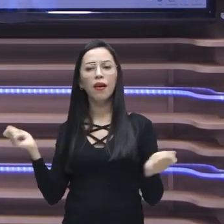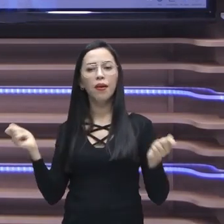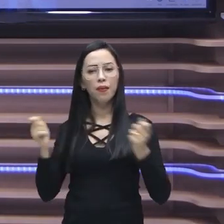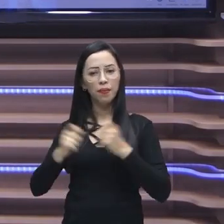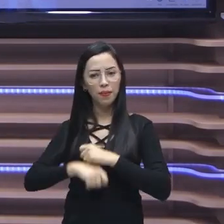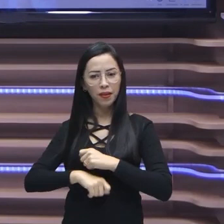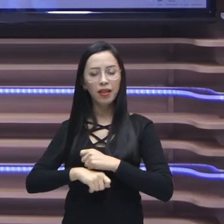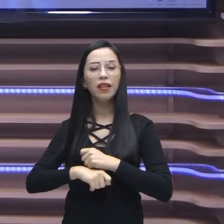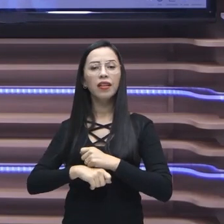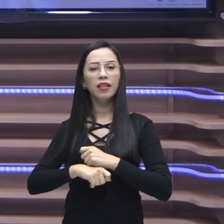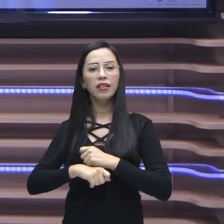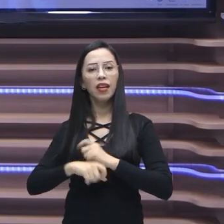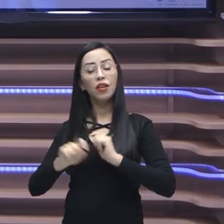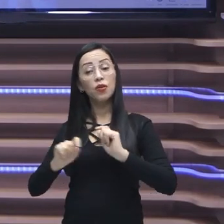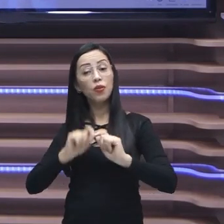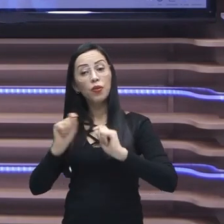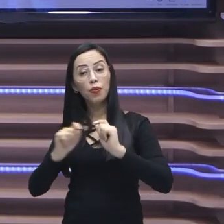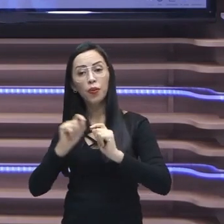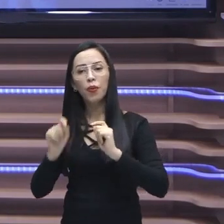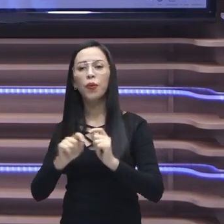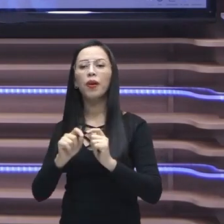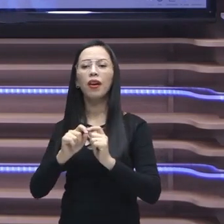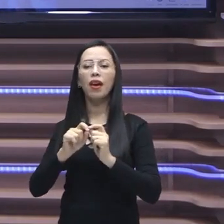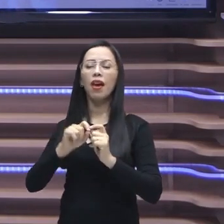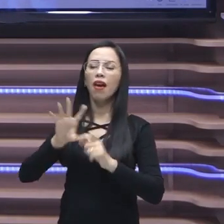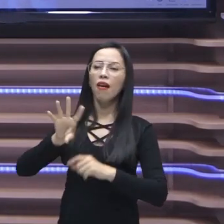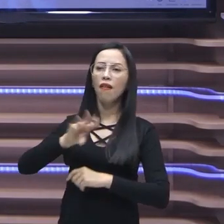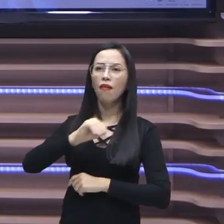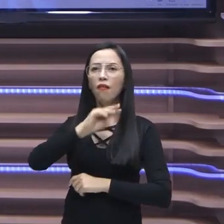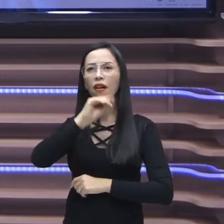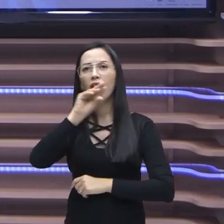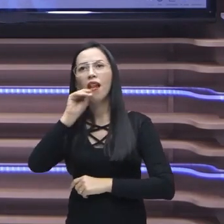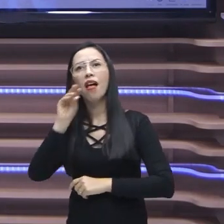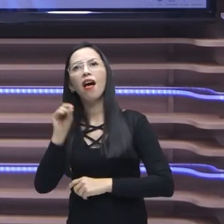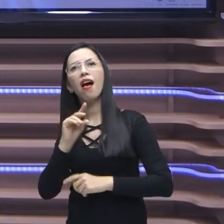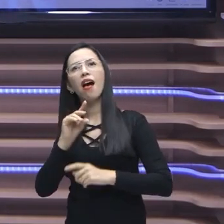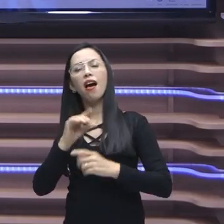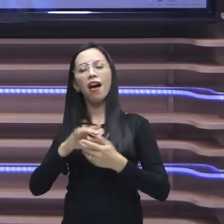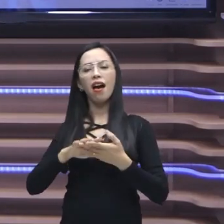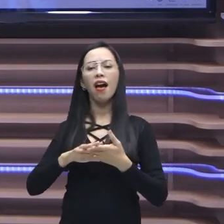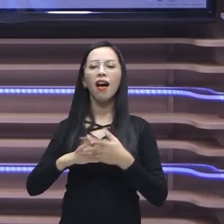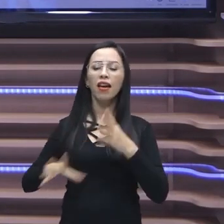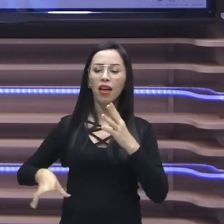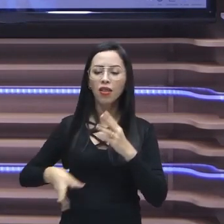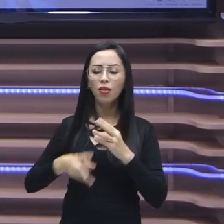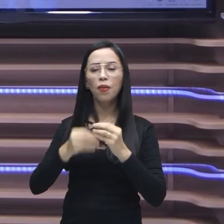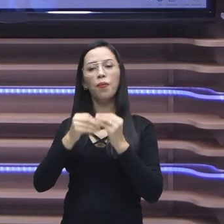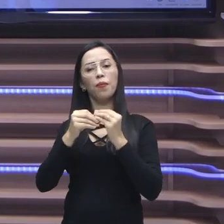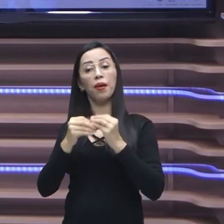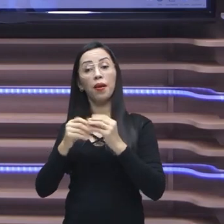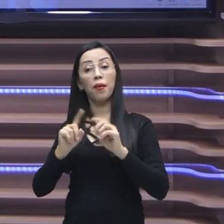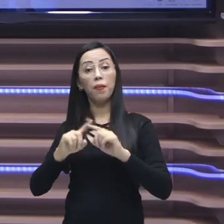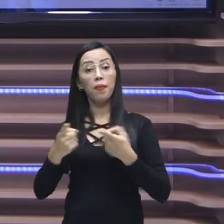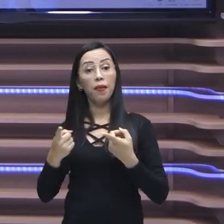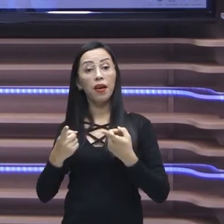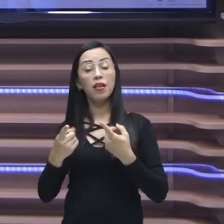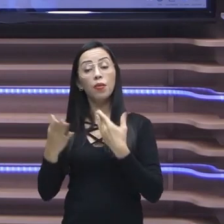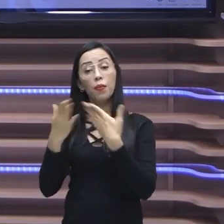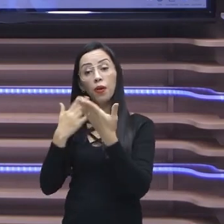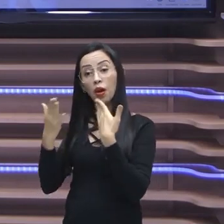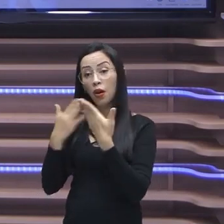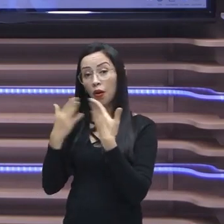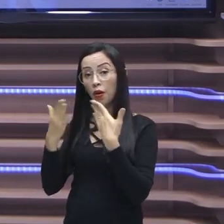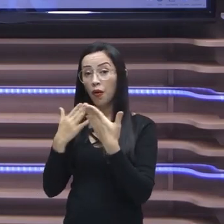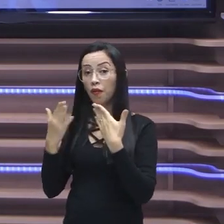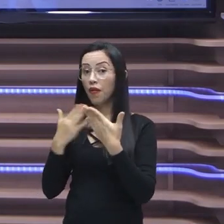de fazer os determinados contornos, voltar, retomar, mas sempre toda conversa, como a linguagem, o